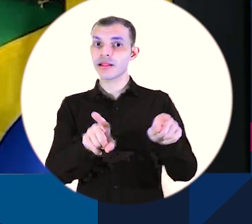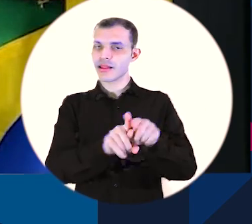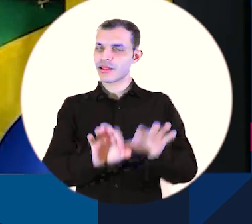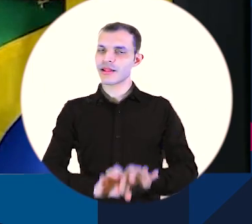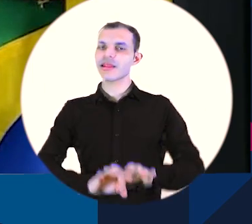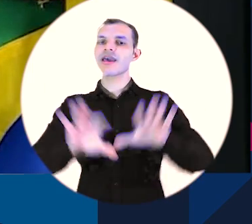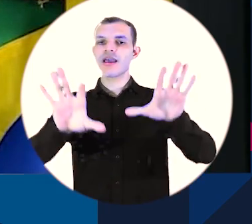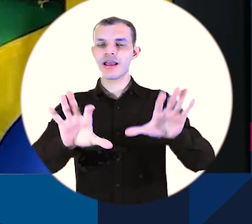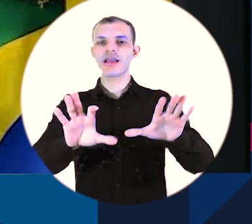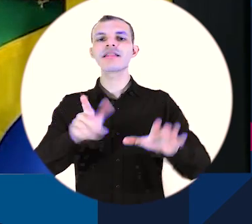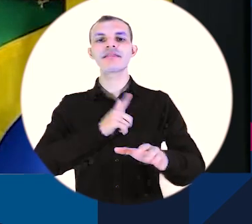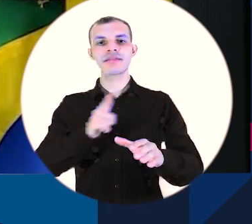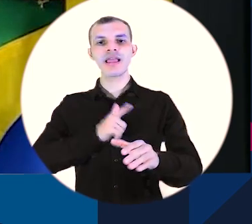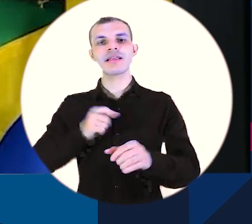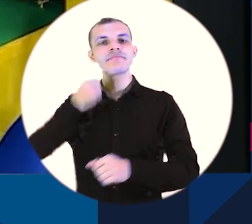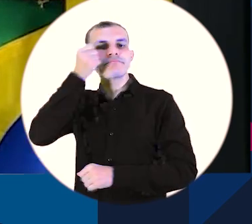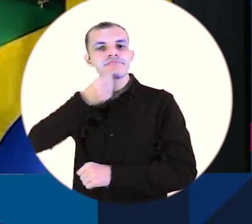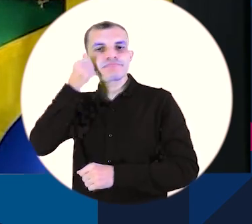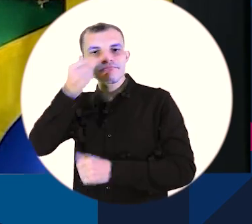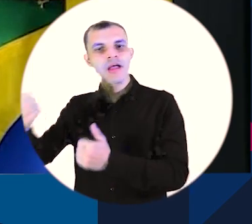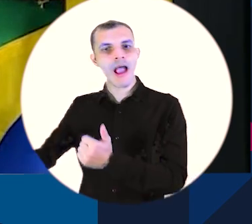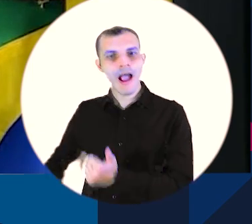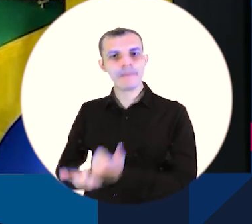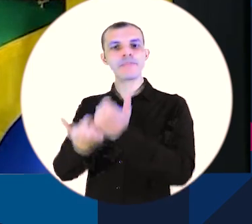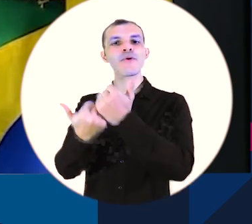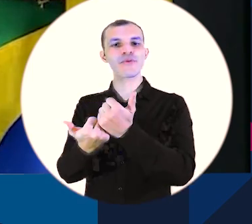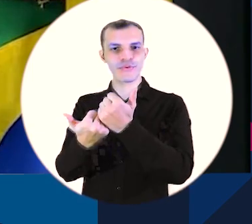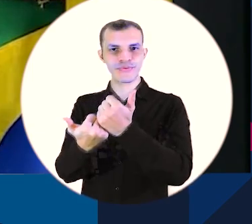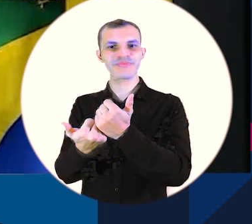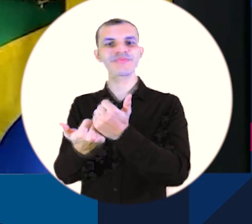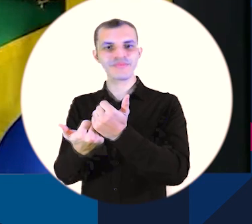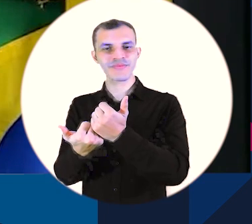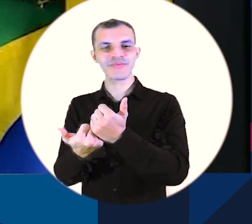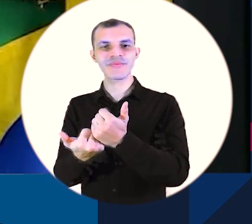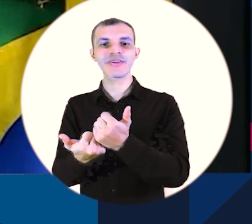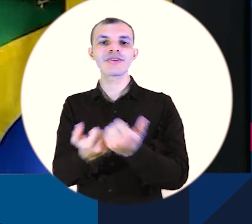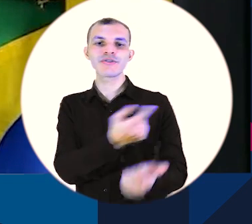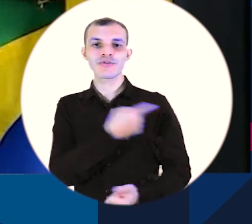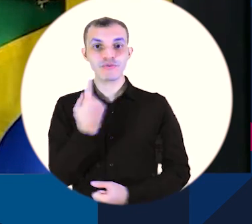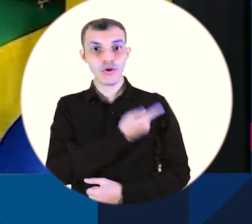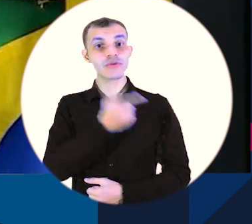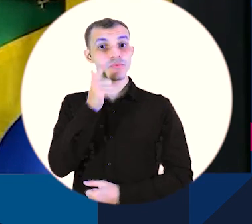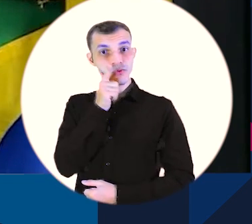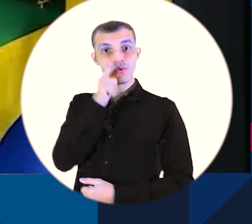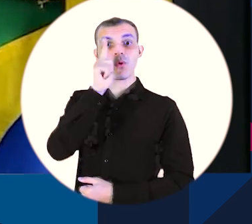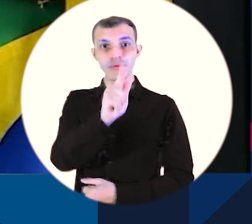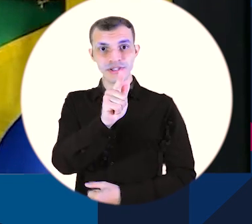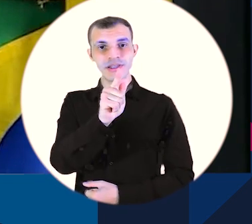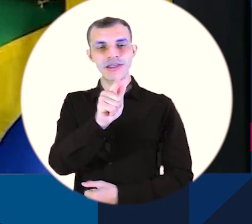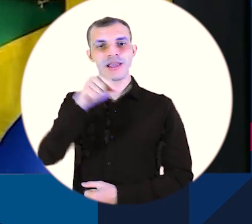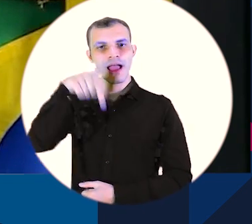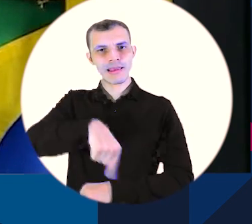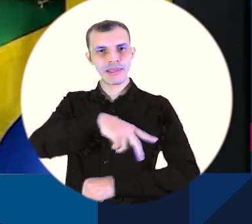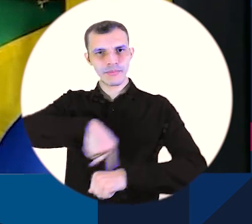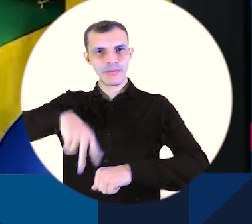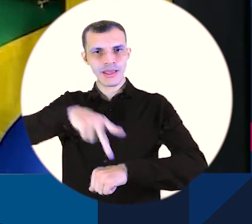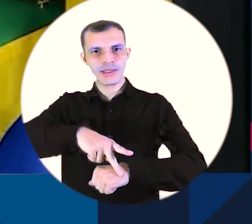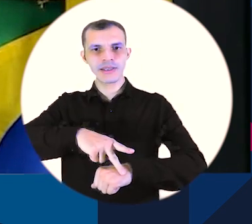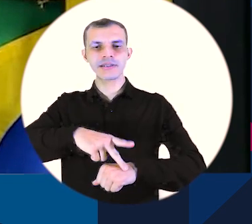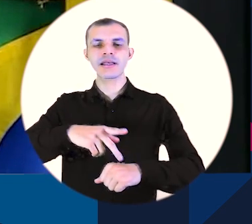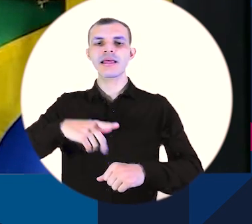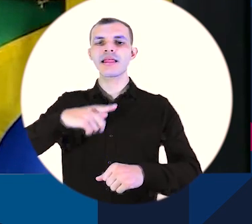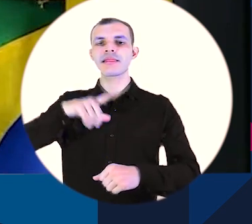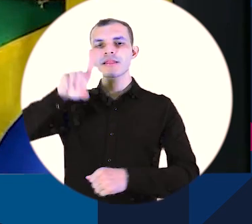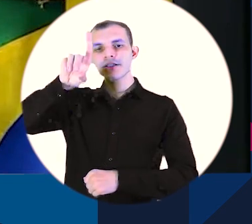liberdades individuais. E foi com o apoio dos senadores e senadoras do nosso país que construímos em nosso